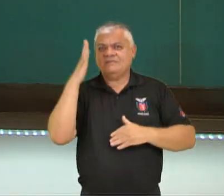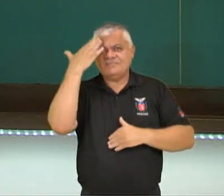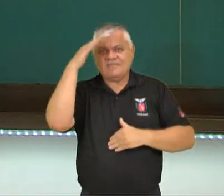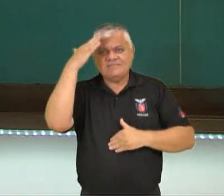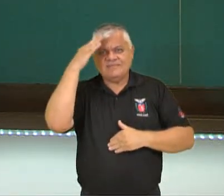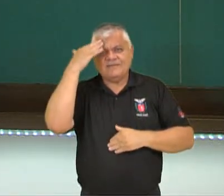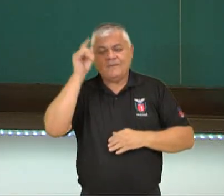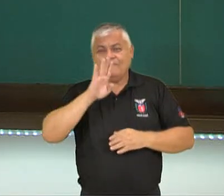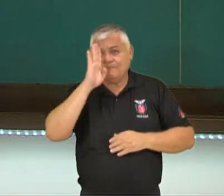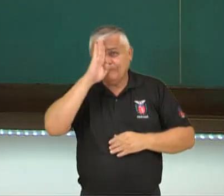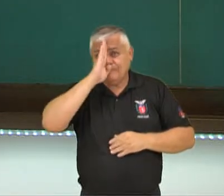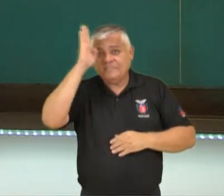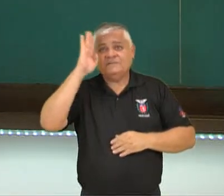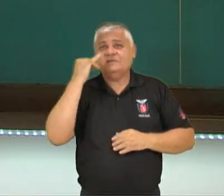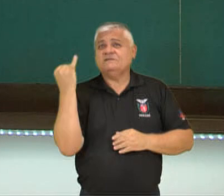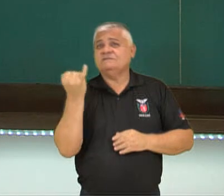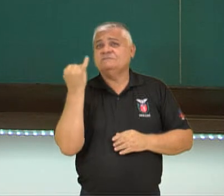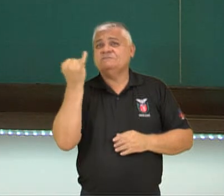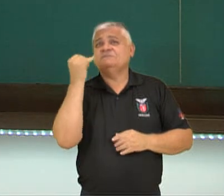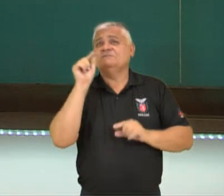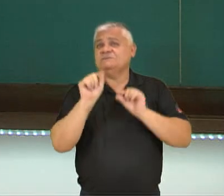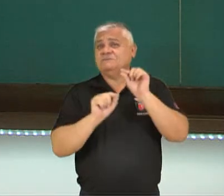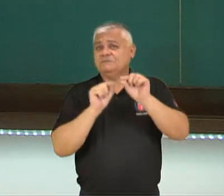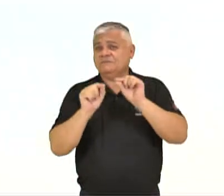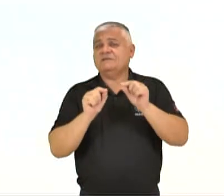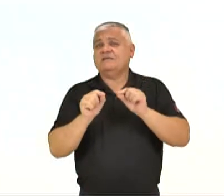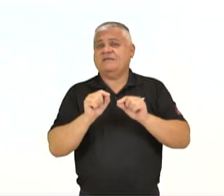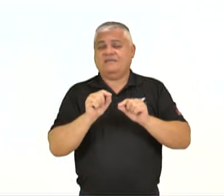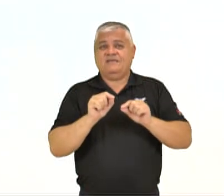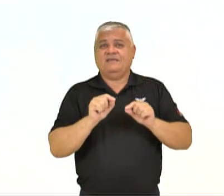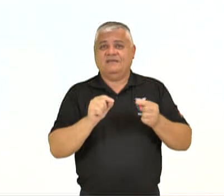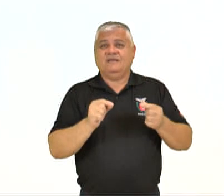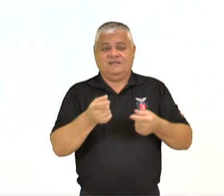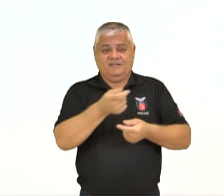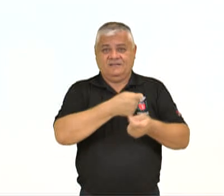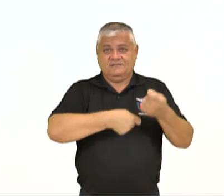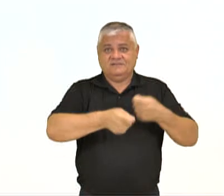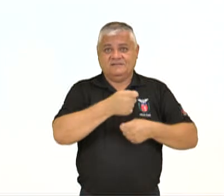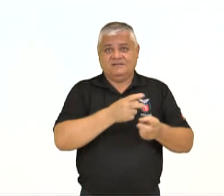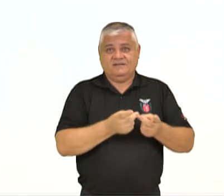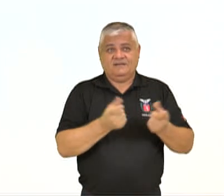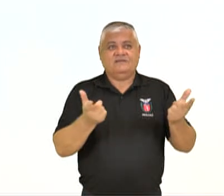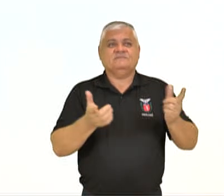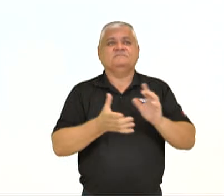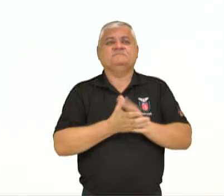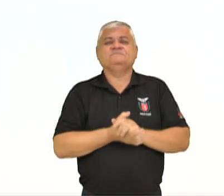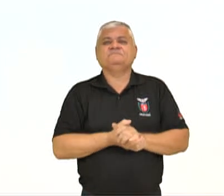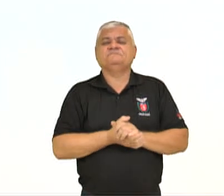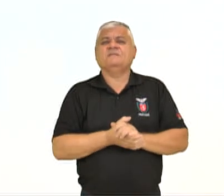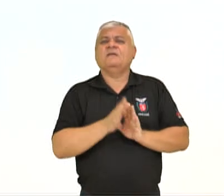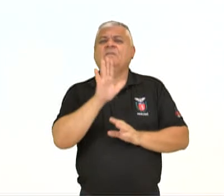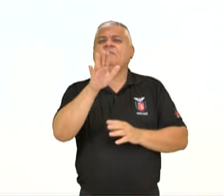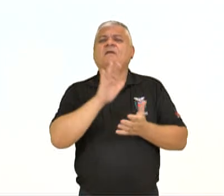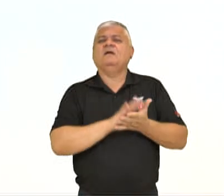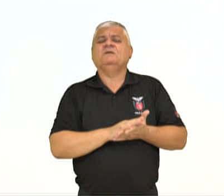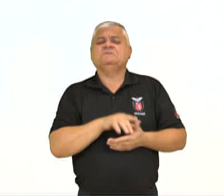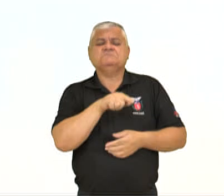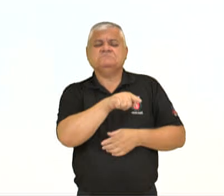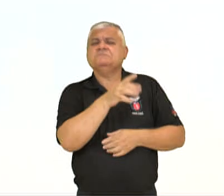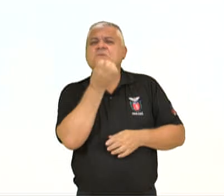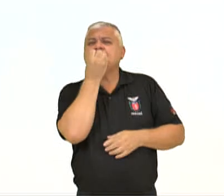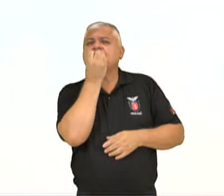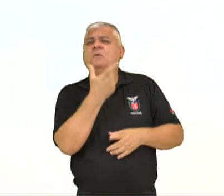são as principais ideias do liberalismo e a gente vai agora dar uma analisada quais são as vantagens do